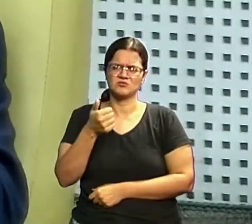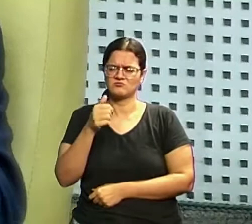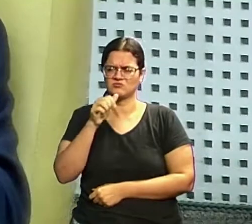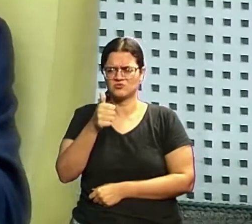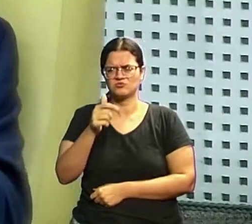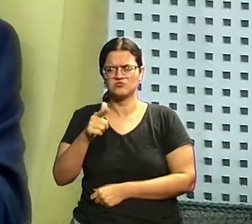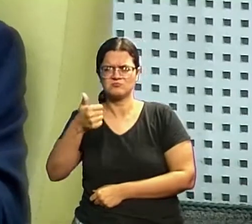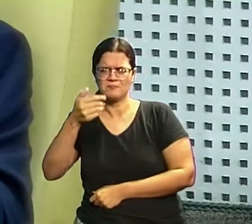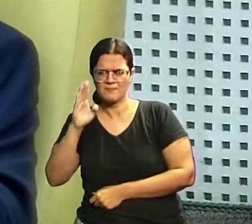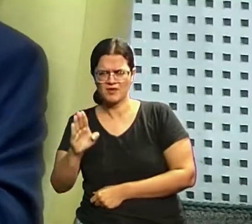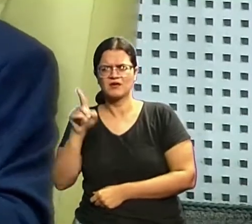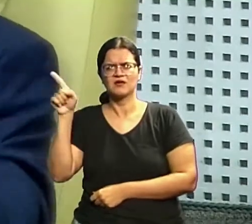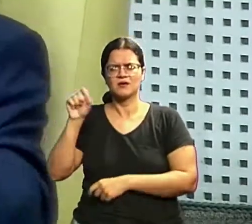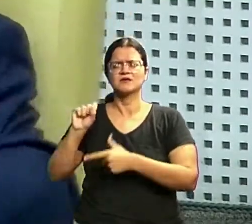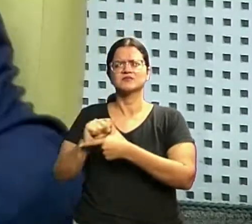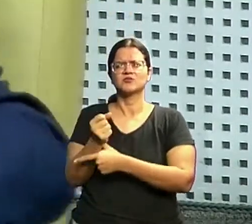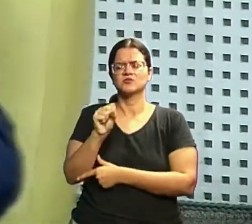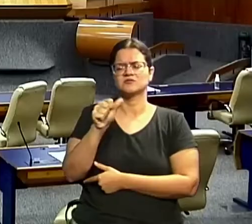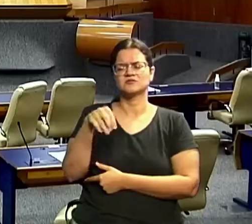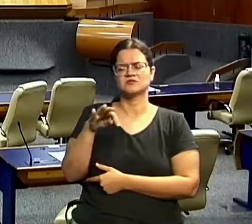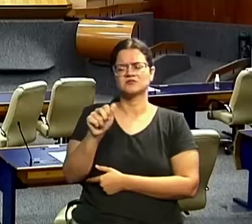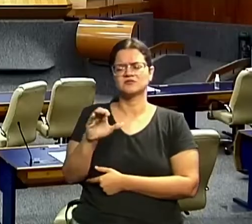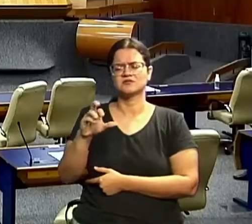Santa Cruz. Muito obrigado, senhor presidente.